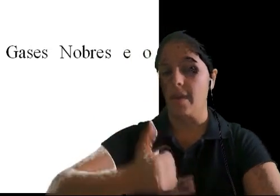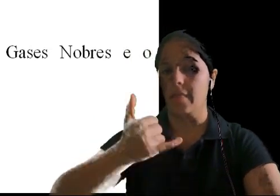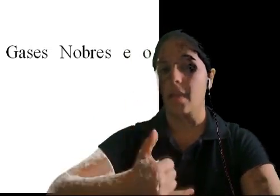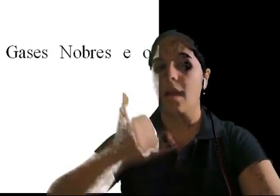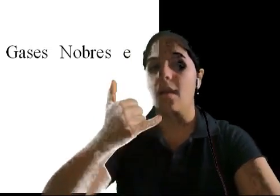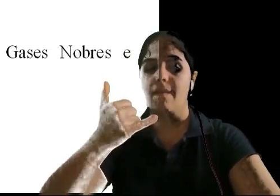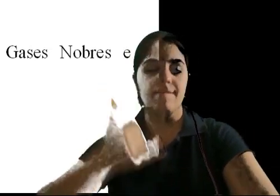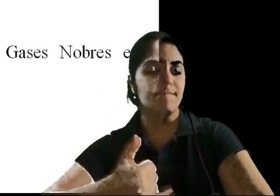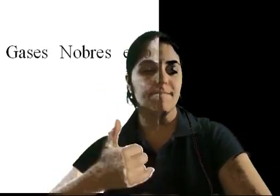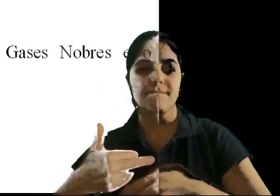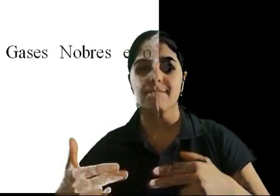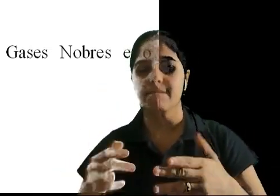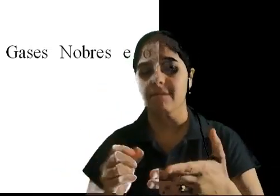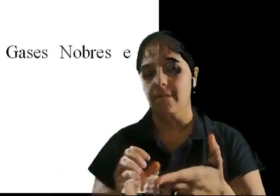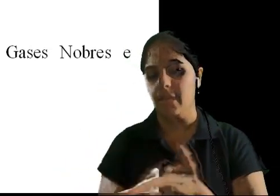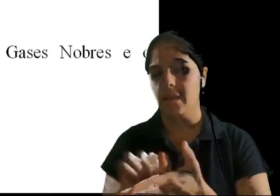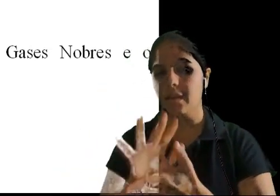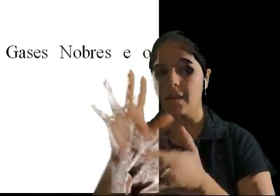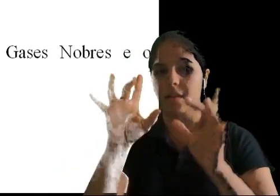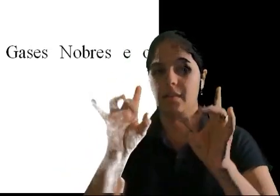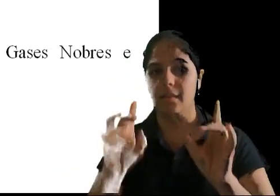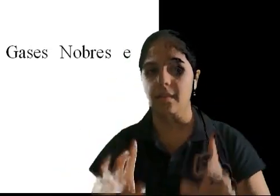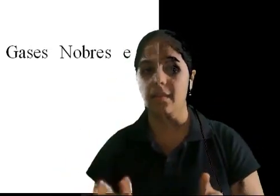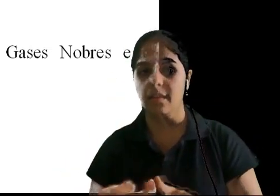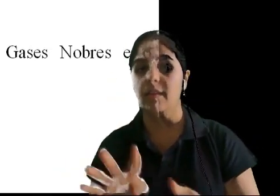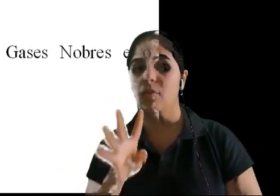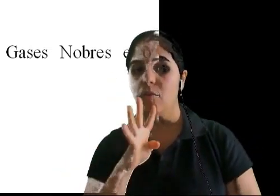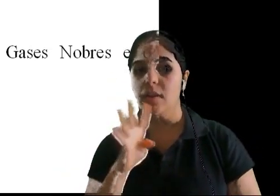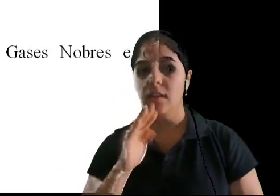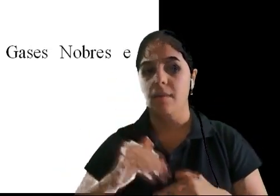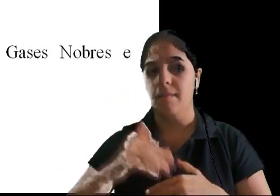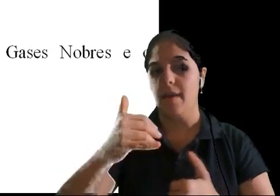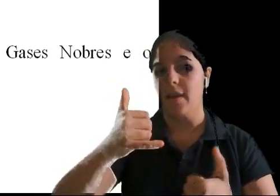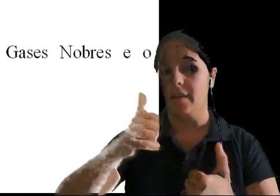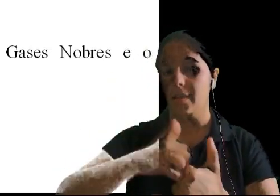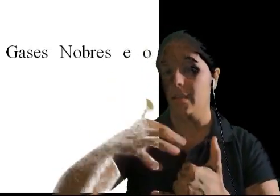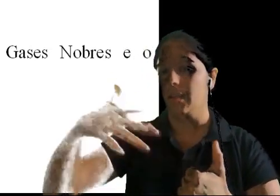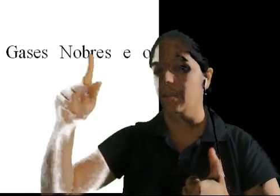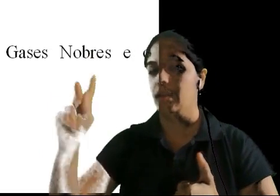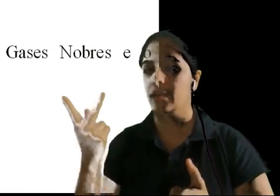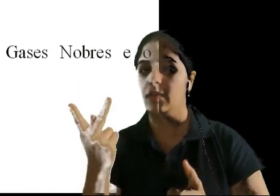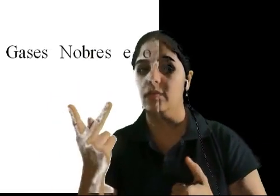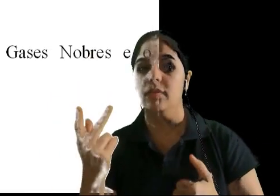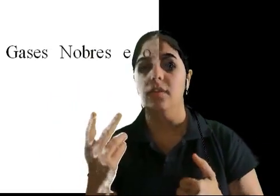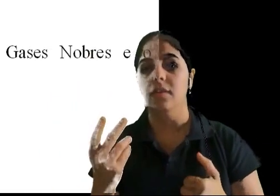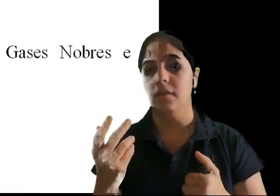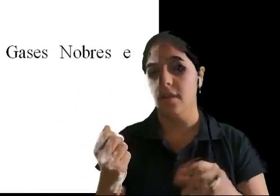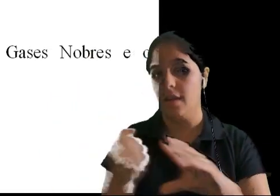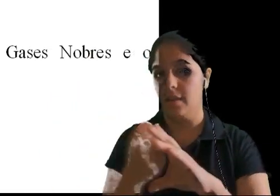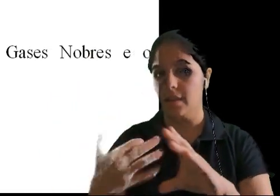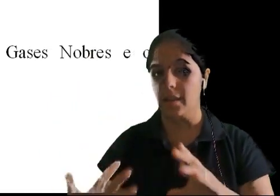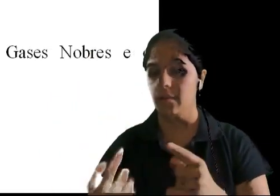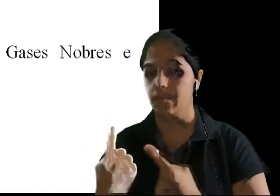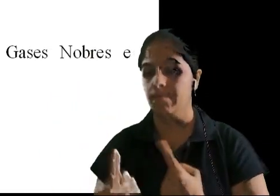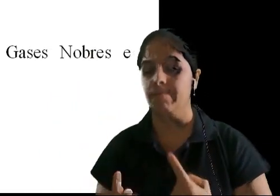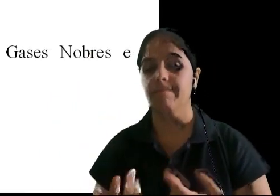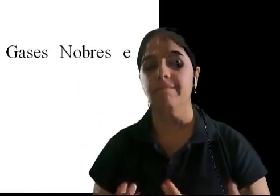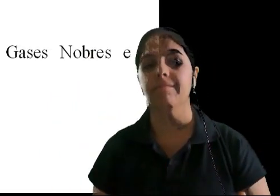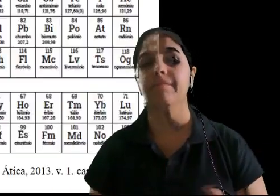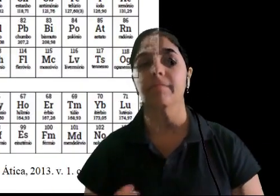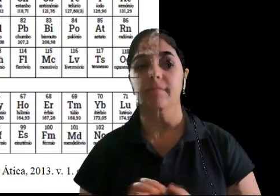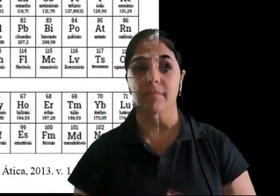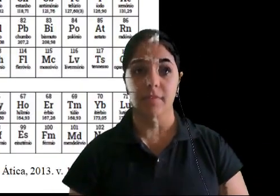ametais, gases nobres e vamos conhecer um pouco mais sobre o hidrogênio e também sobre suas